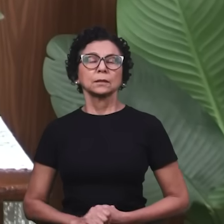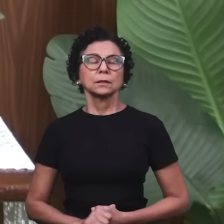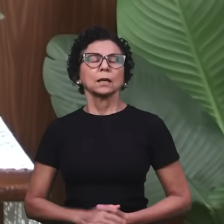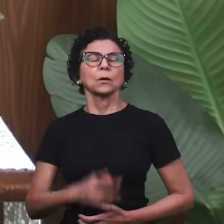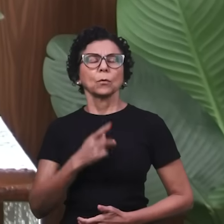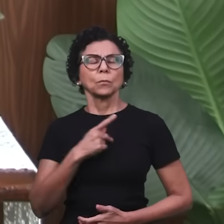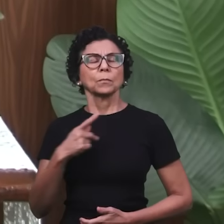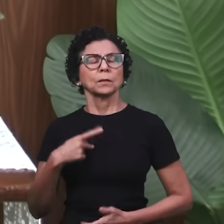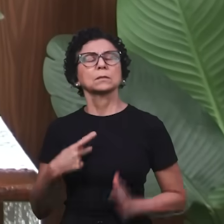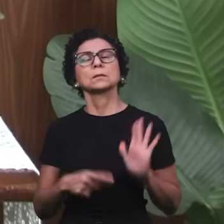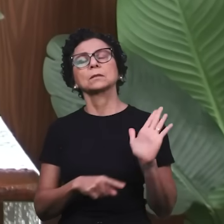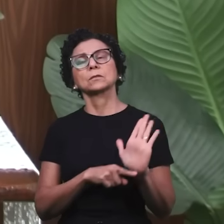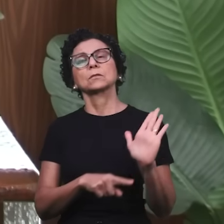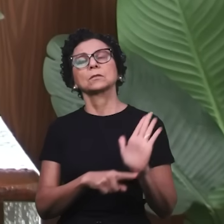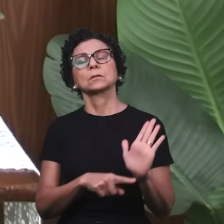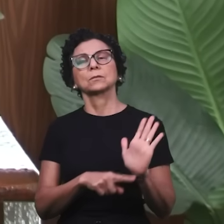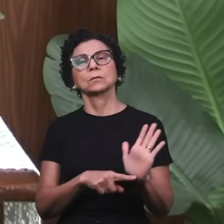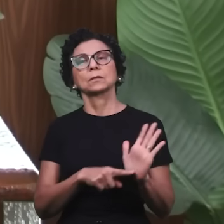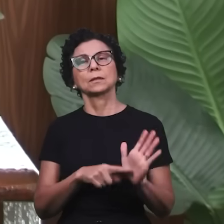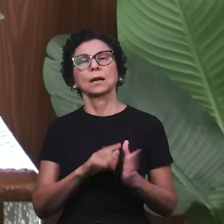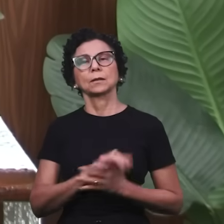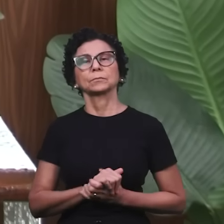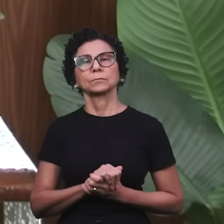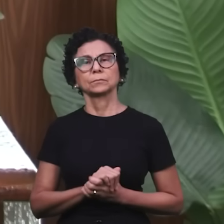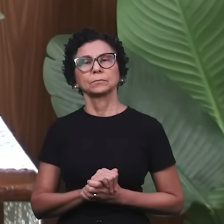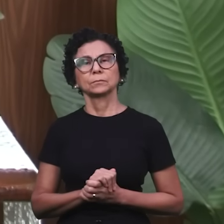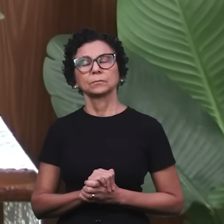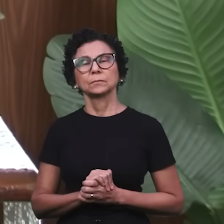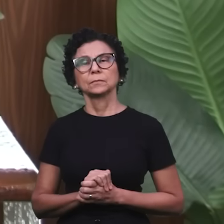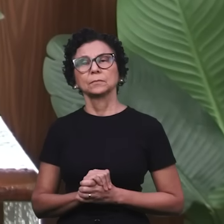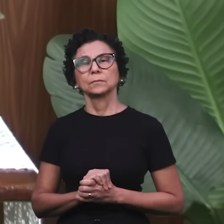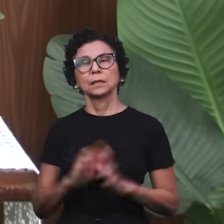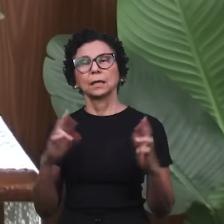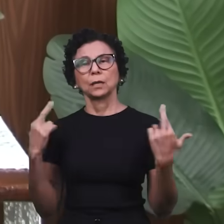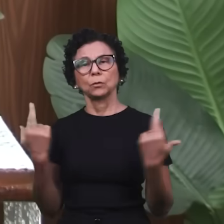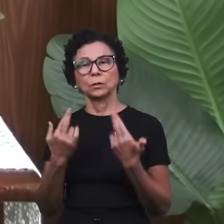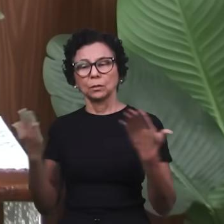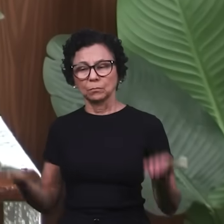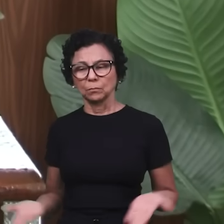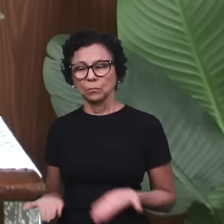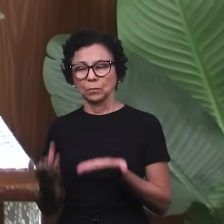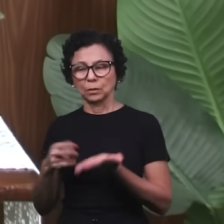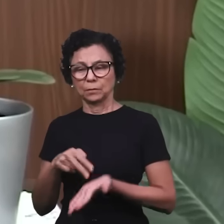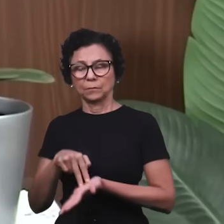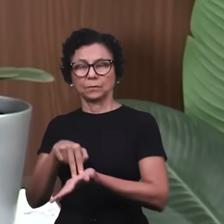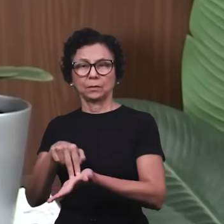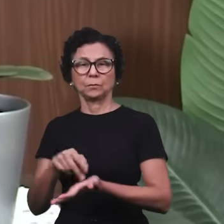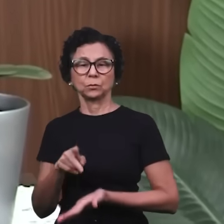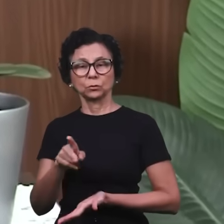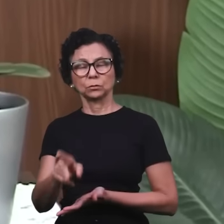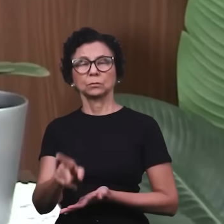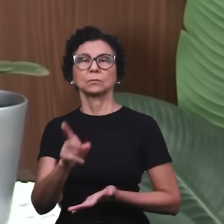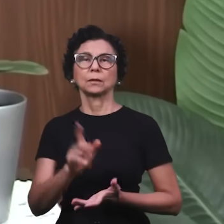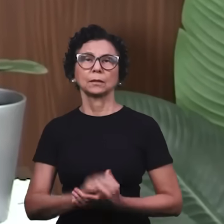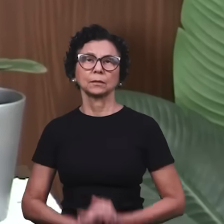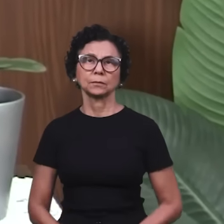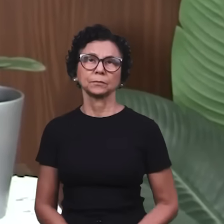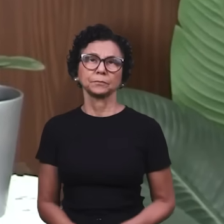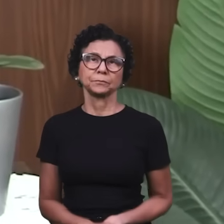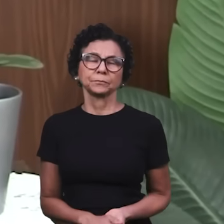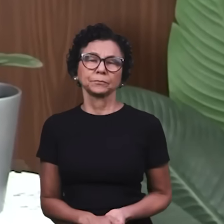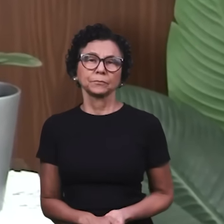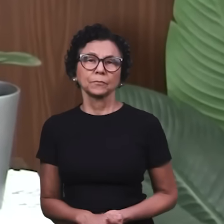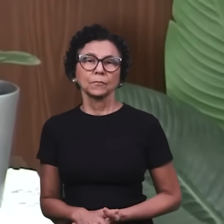ajudar a levantar. Essa é a função, e eu quero falar um pouquinho aqui para os pastores e diáconos, hein? Este culto às